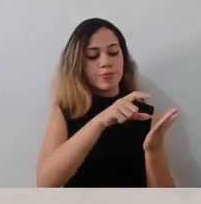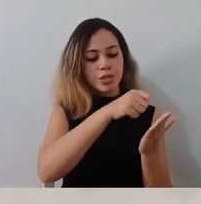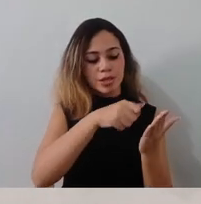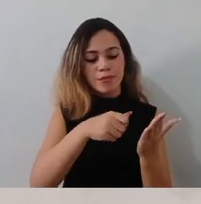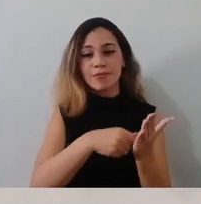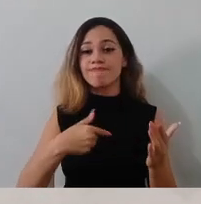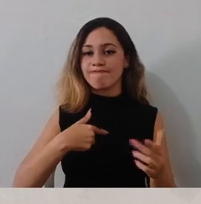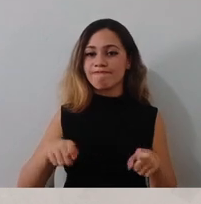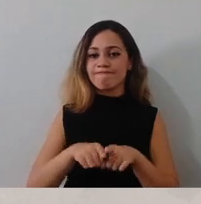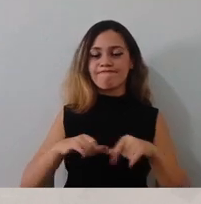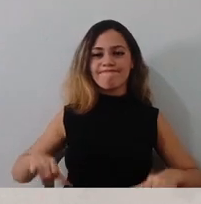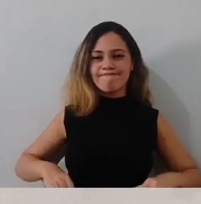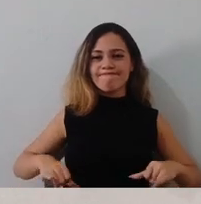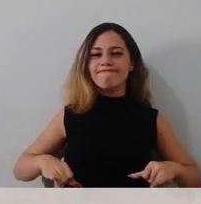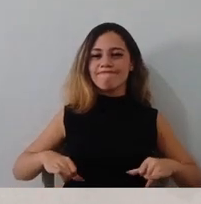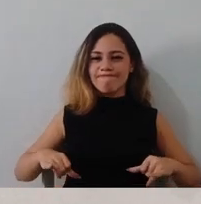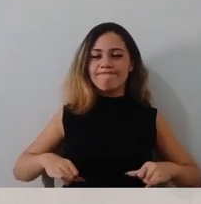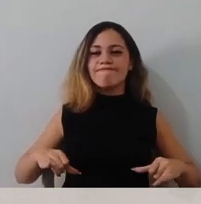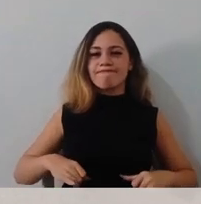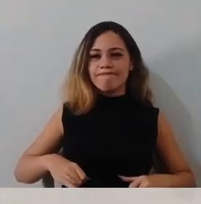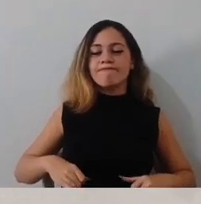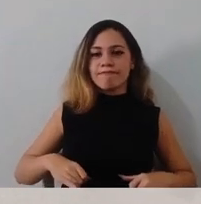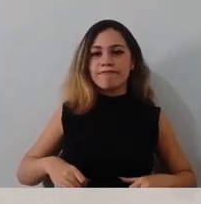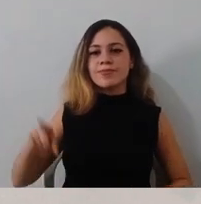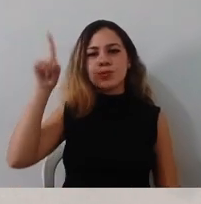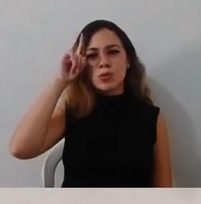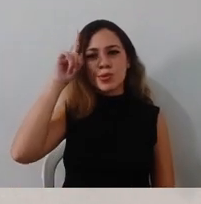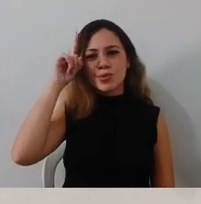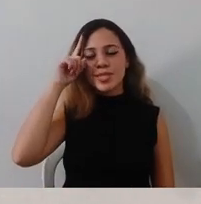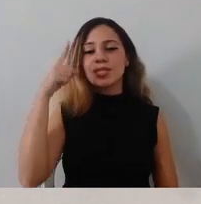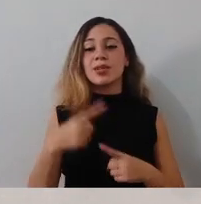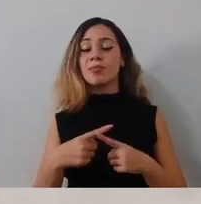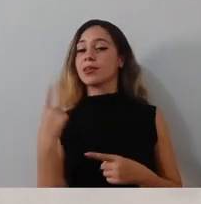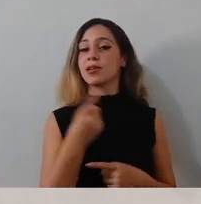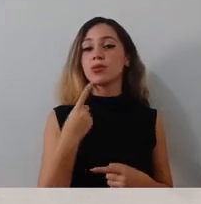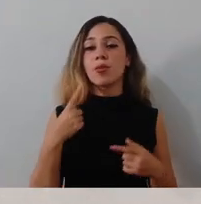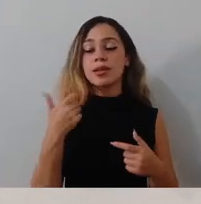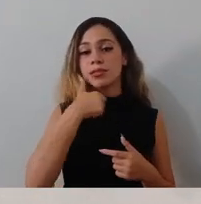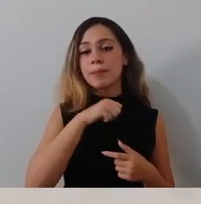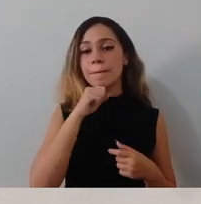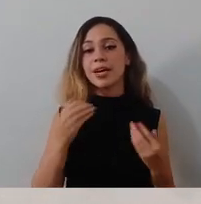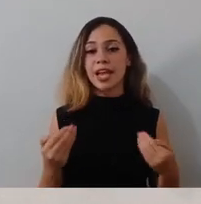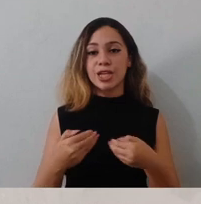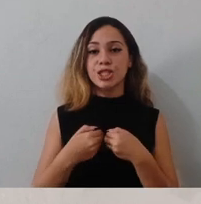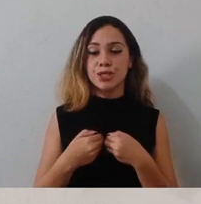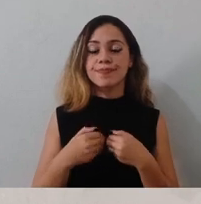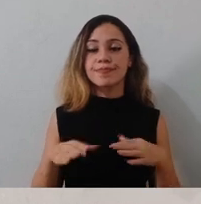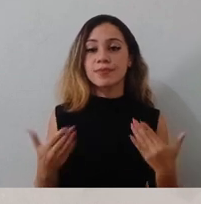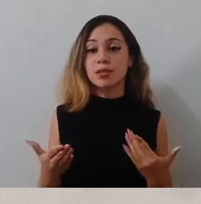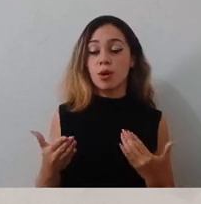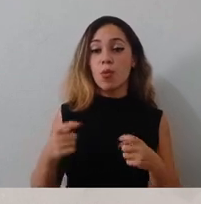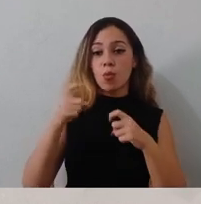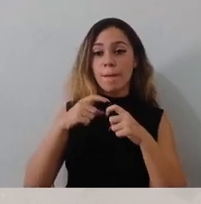muita violência diariamente. Nós, mães atípicas, é 3 leões por dia que nós temos que matar. Então,